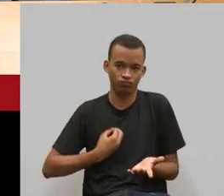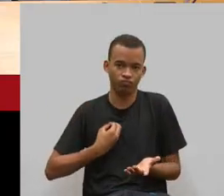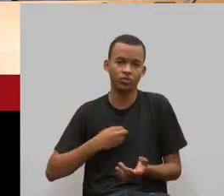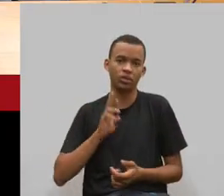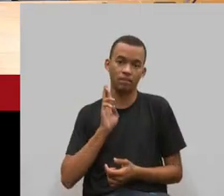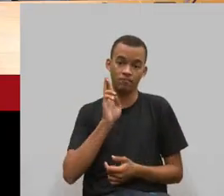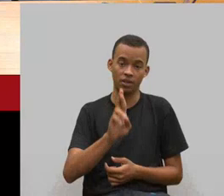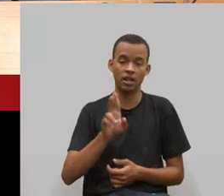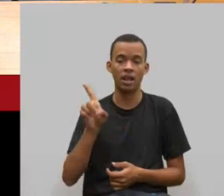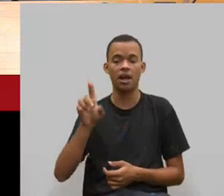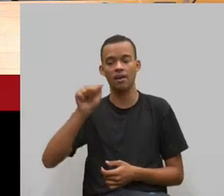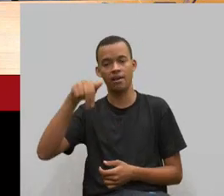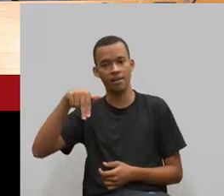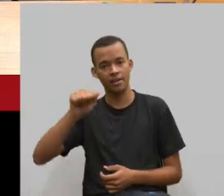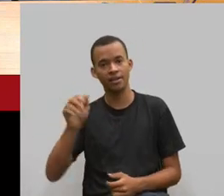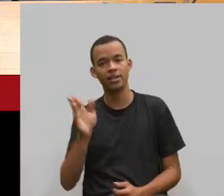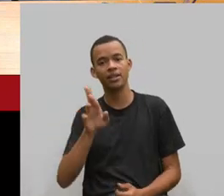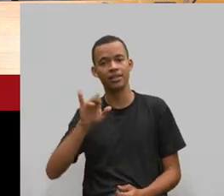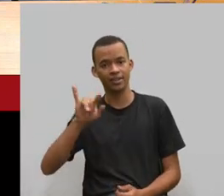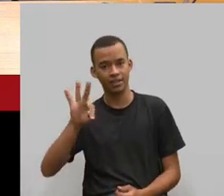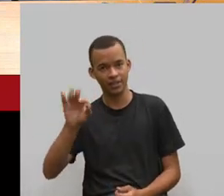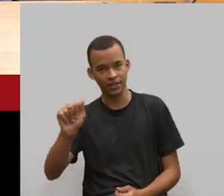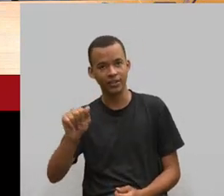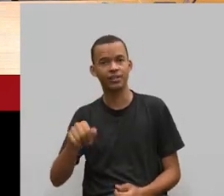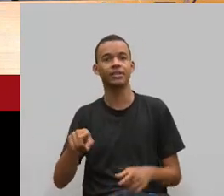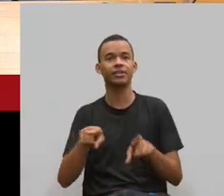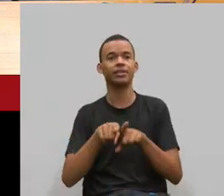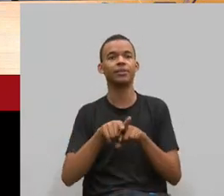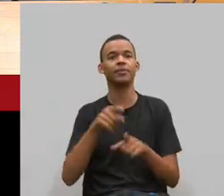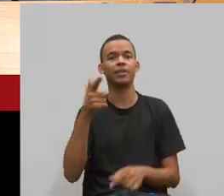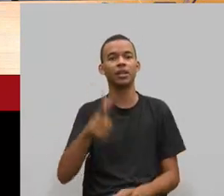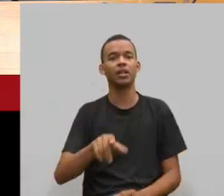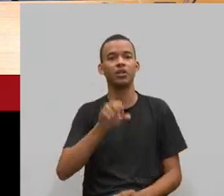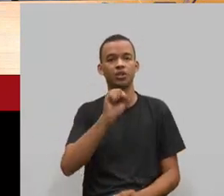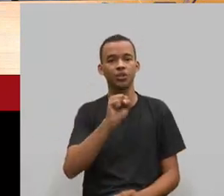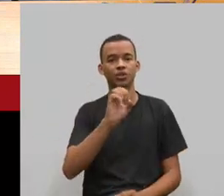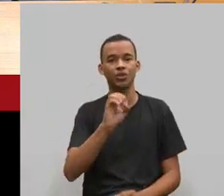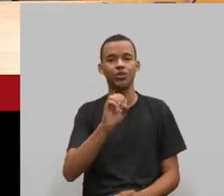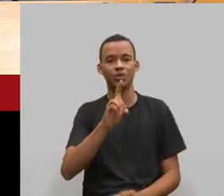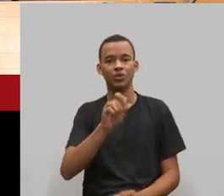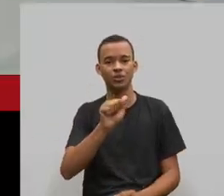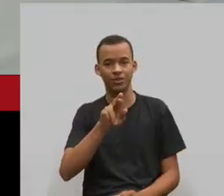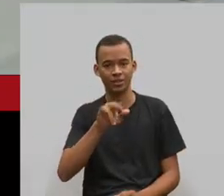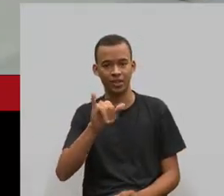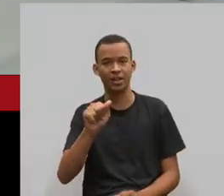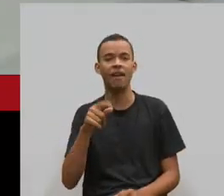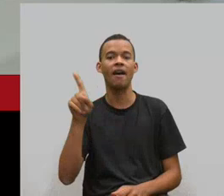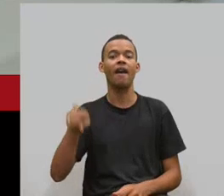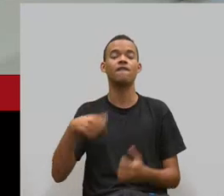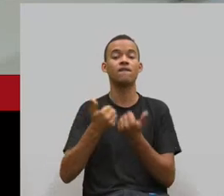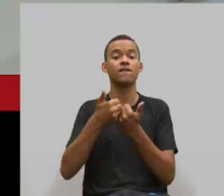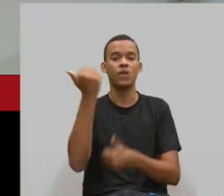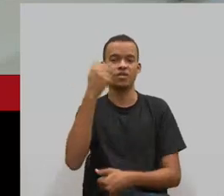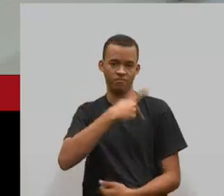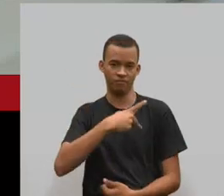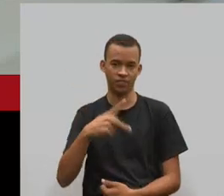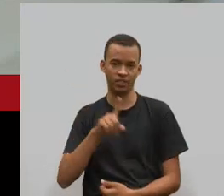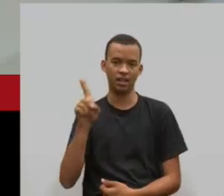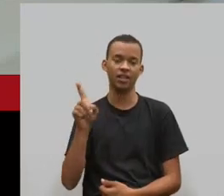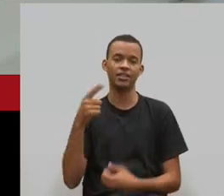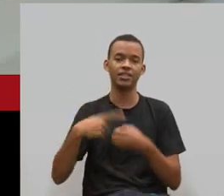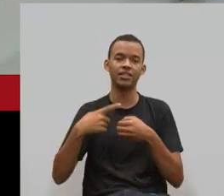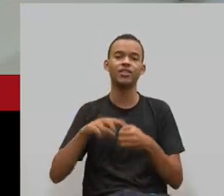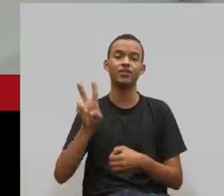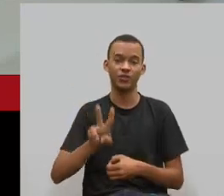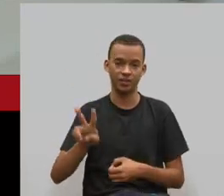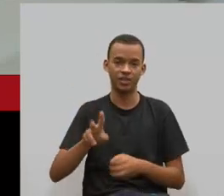bem representada cumprimentar aí a sodara vice-presidente da associação de ciclismo de Pedro Leopoldo servidor efetivo há muitos anos da